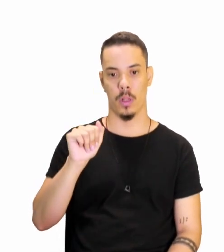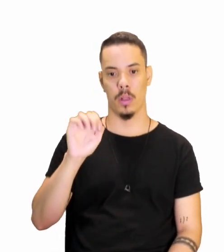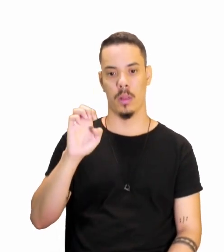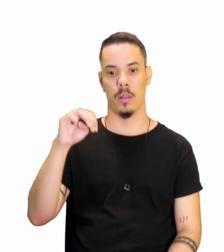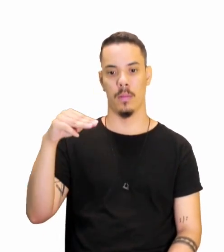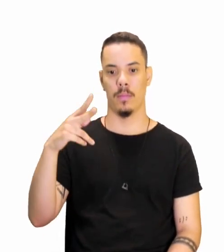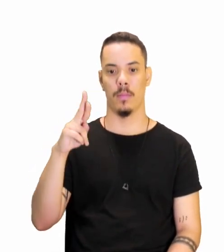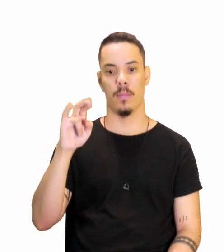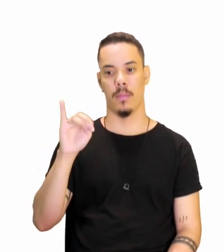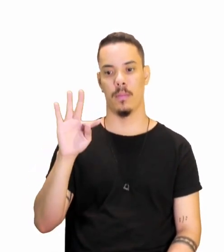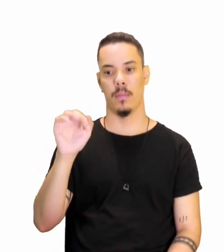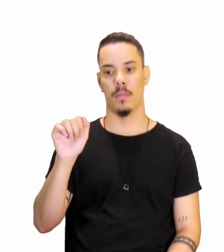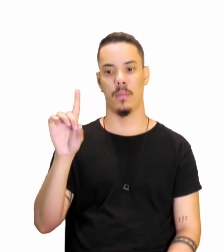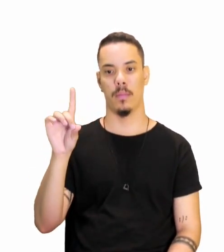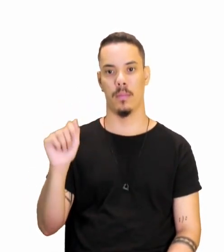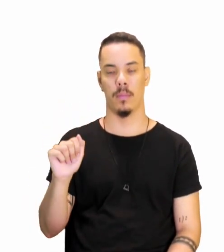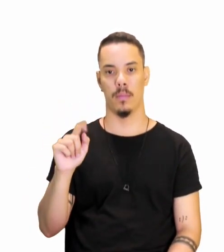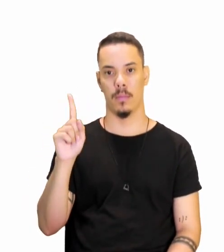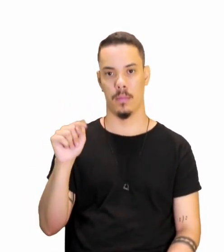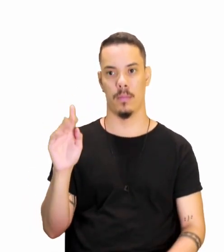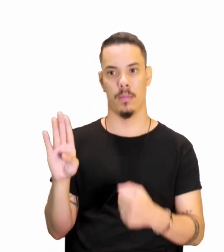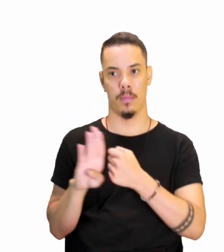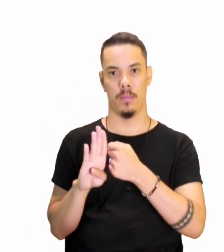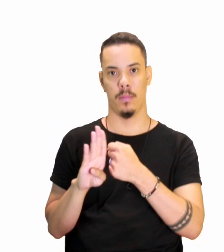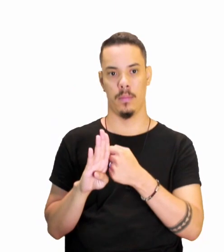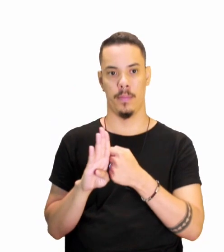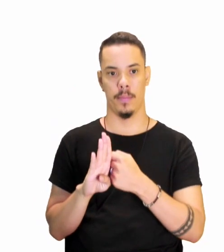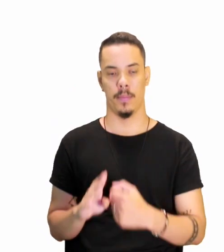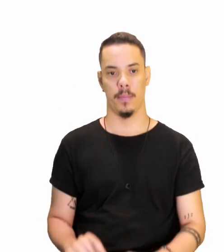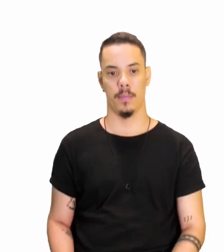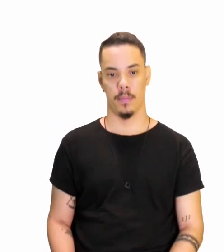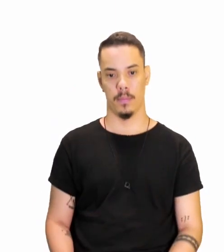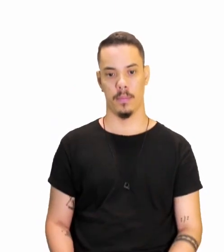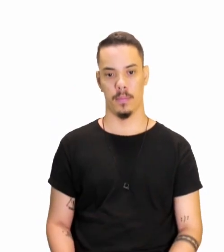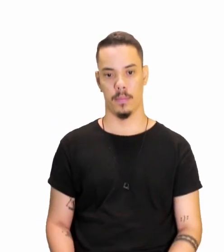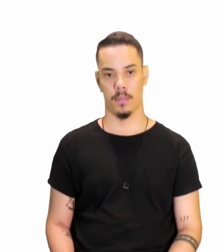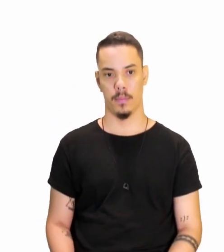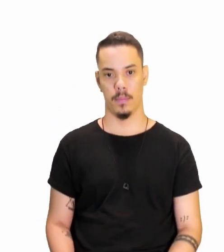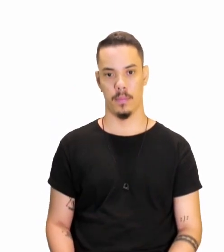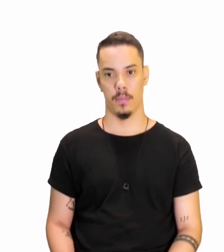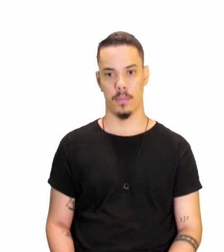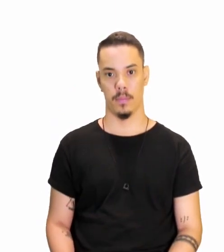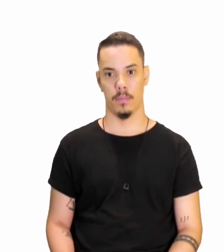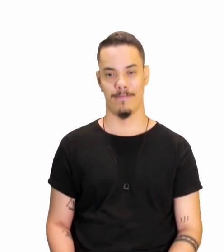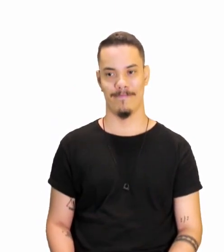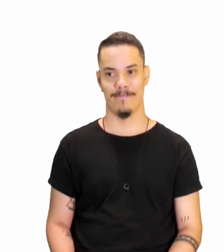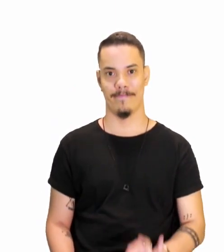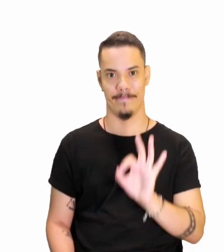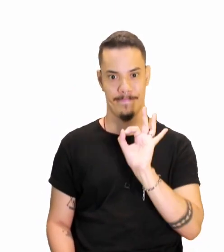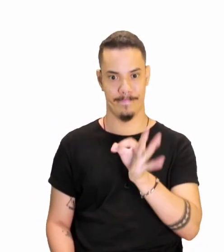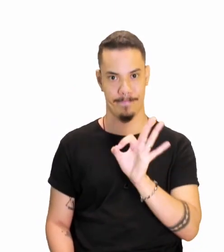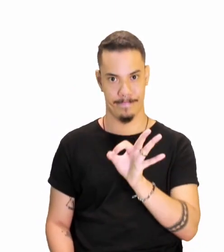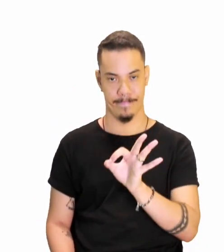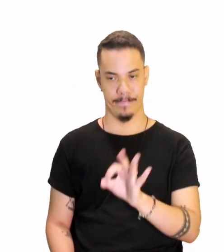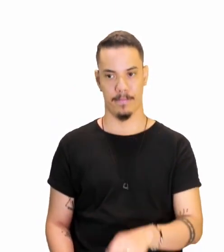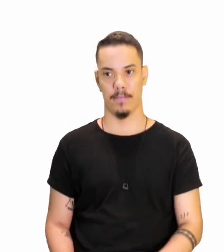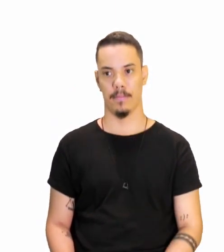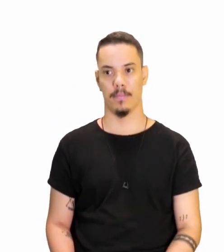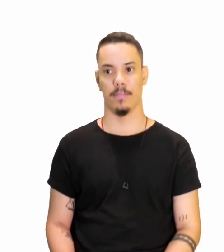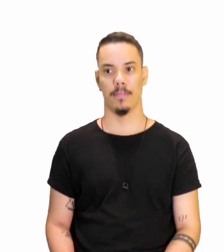só, tá como o quê? Substantivo. Dura e empreitada. Beleza? E